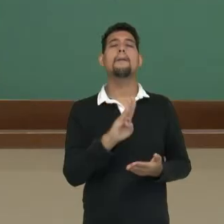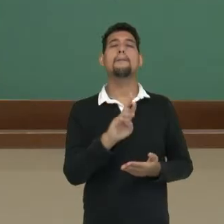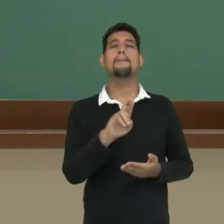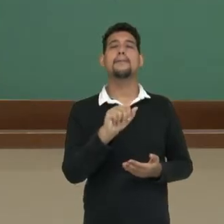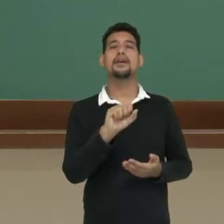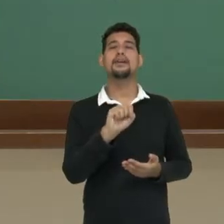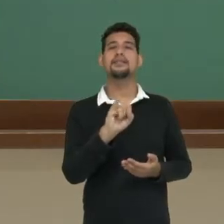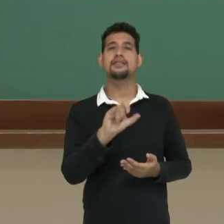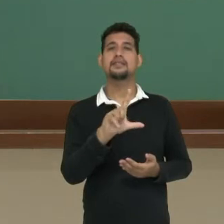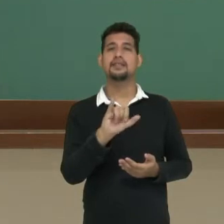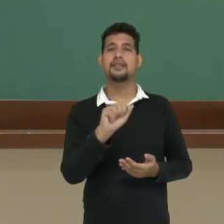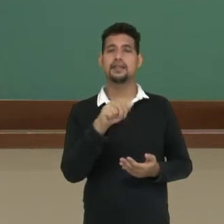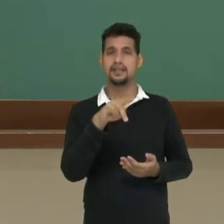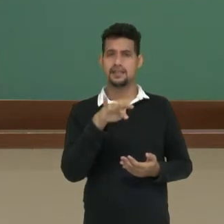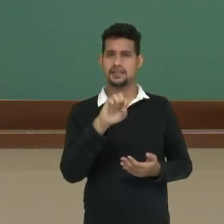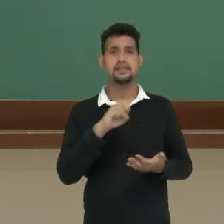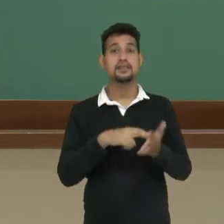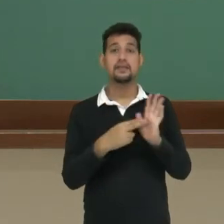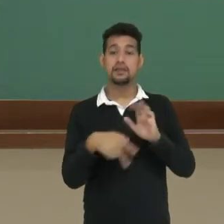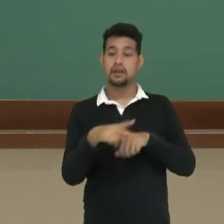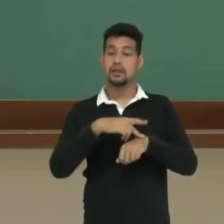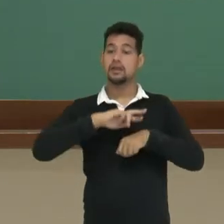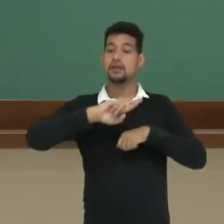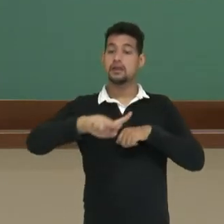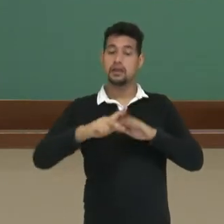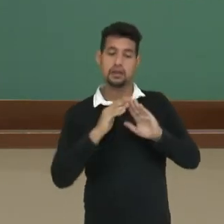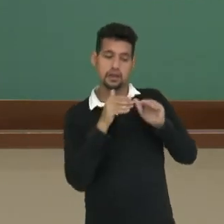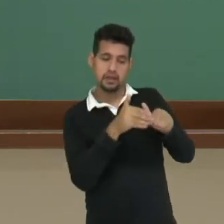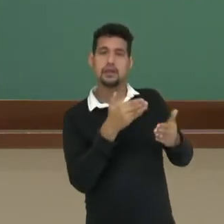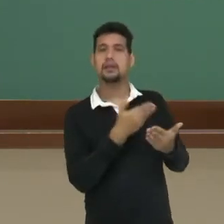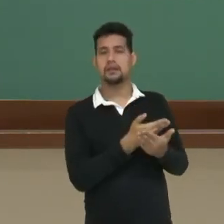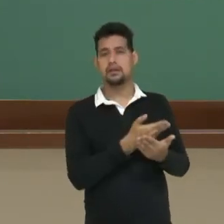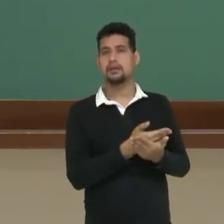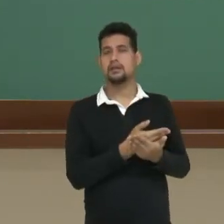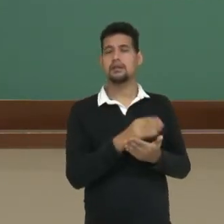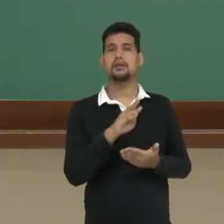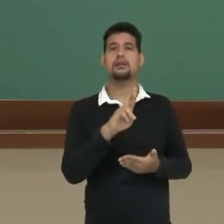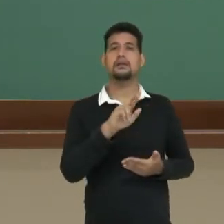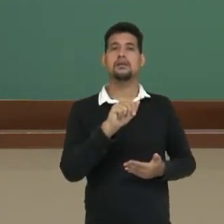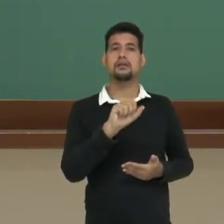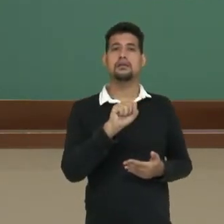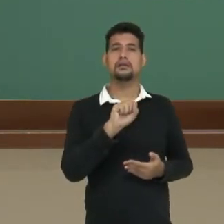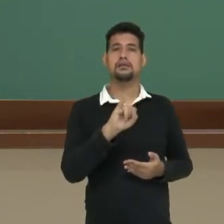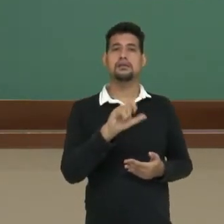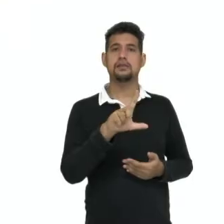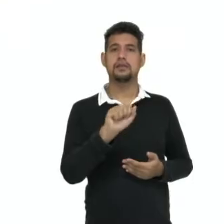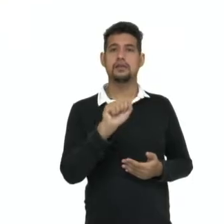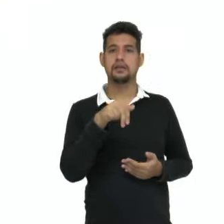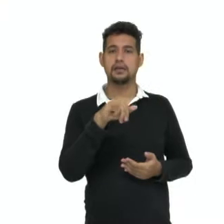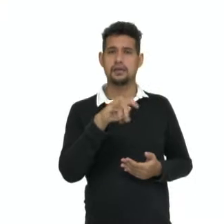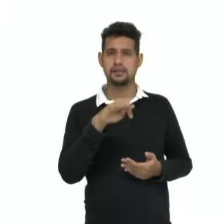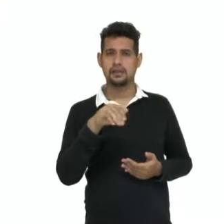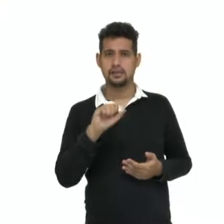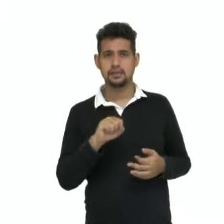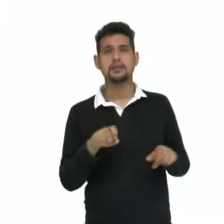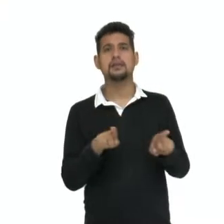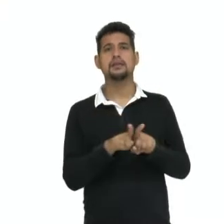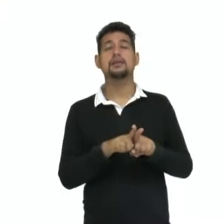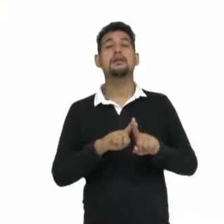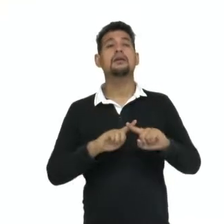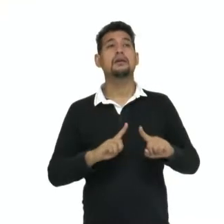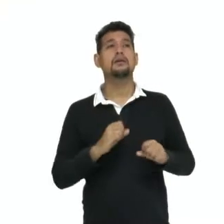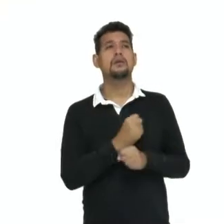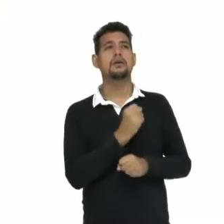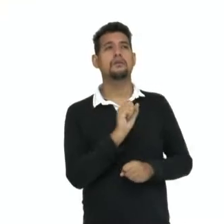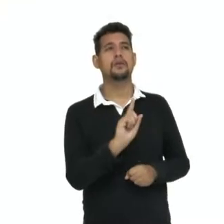estudiosos estrangeiros que estudam a história do Brasil. A eles a gente dá esse nome, brasilianistas. Que em 31 de março de